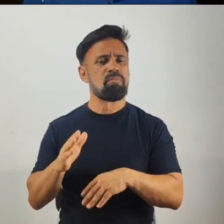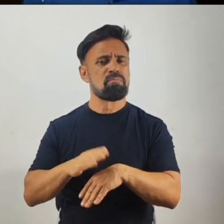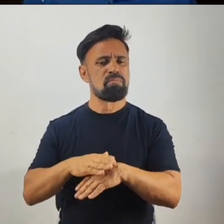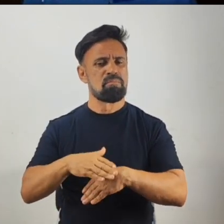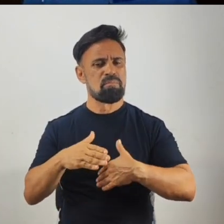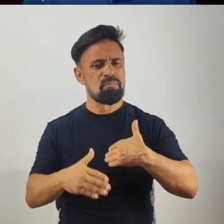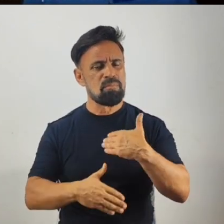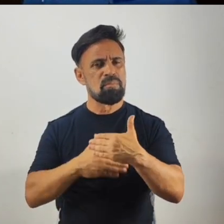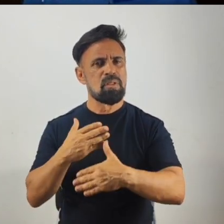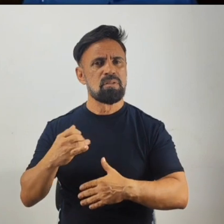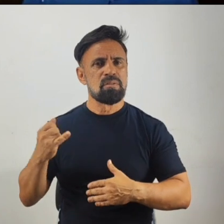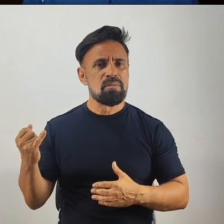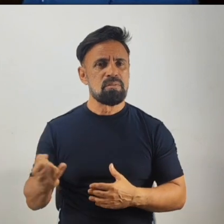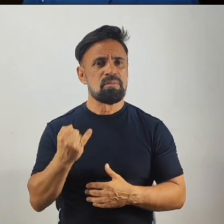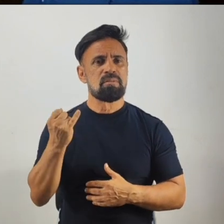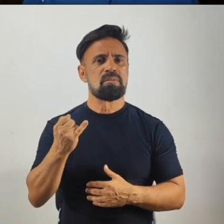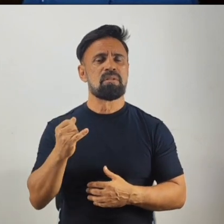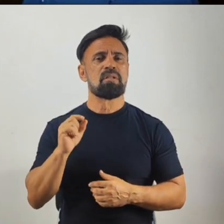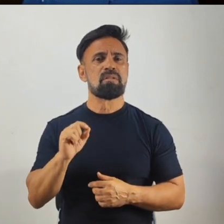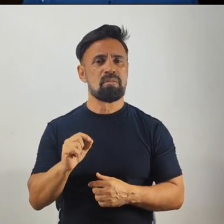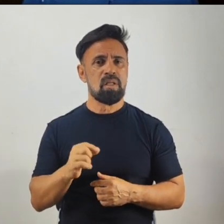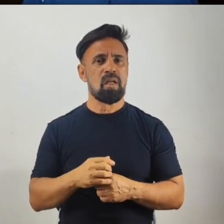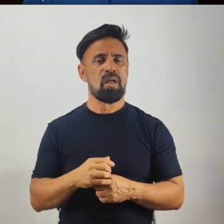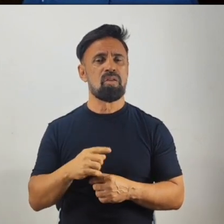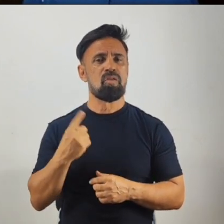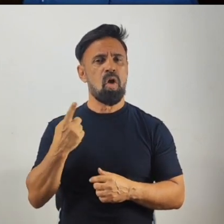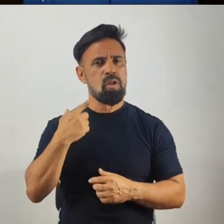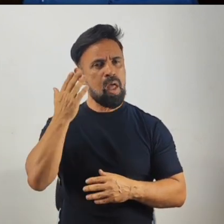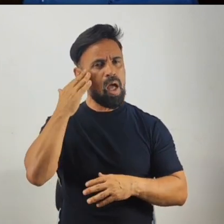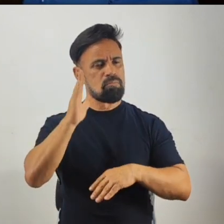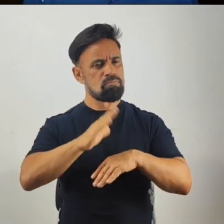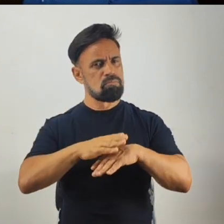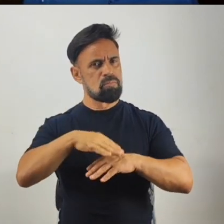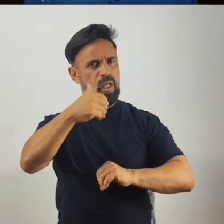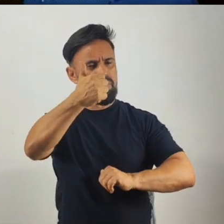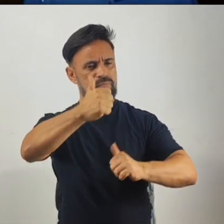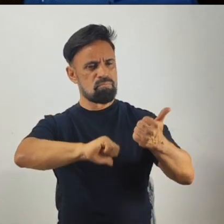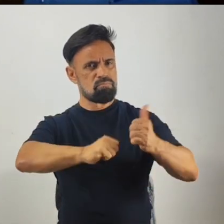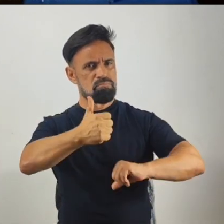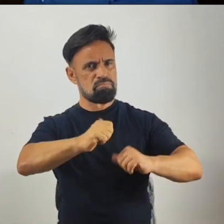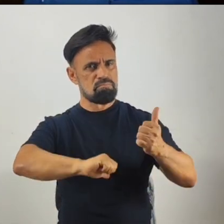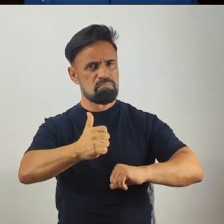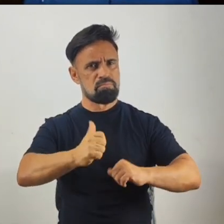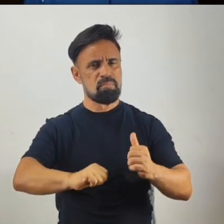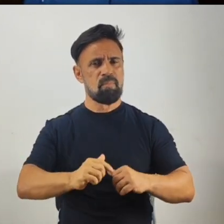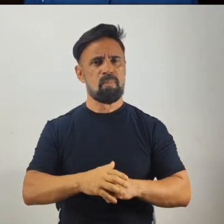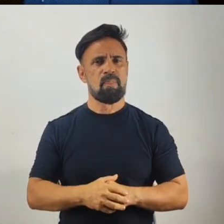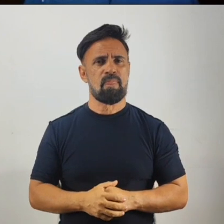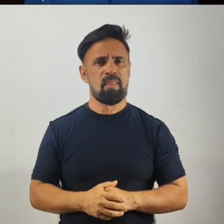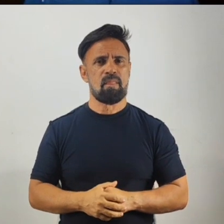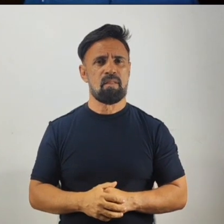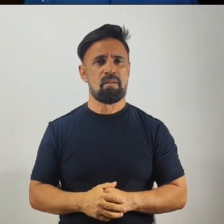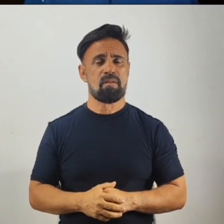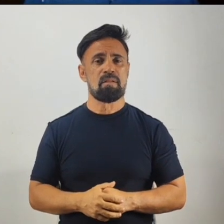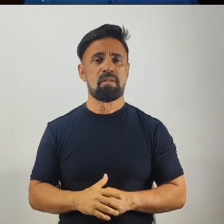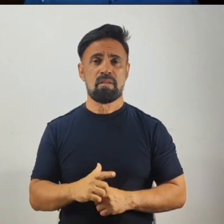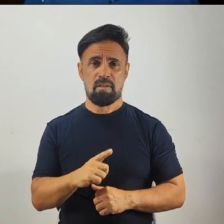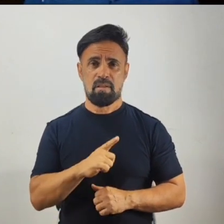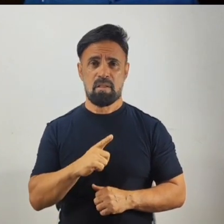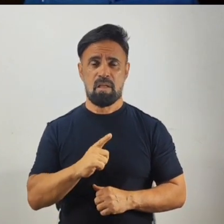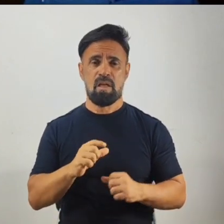passos essenciais para que nós avaliemos